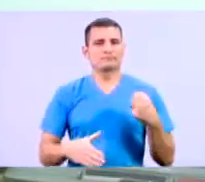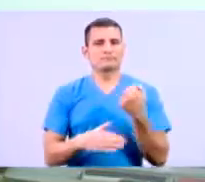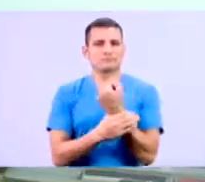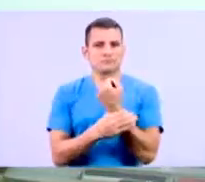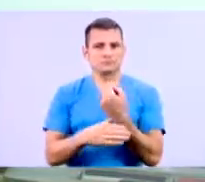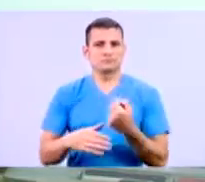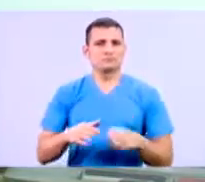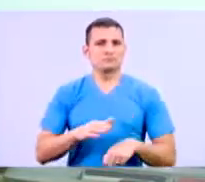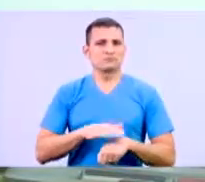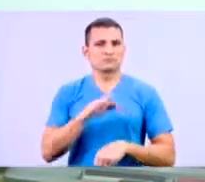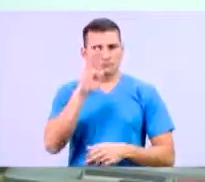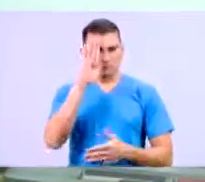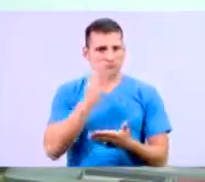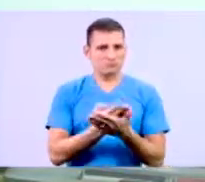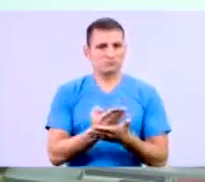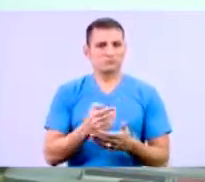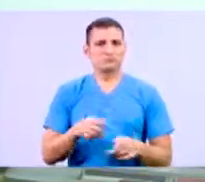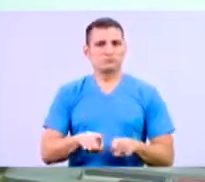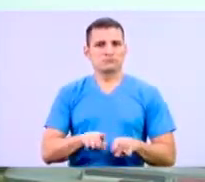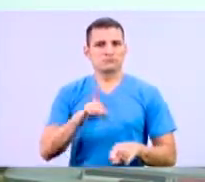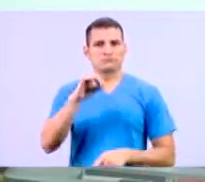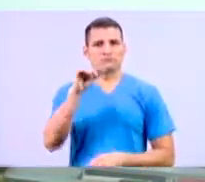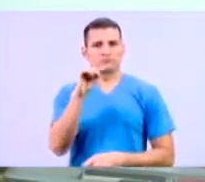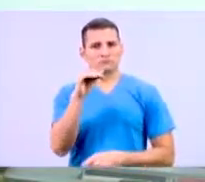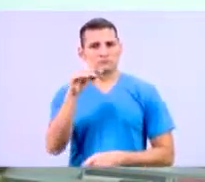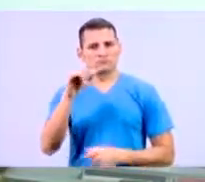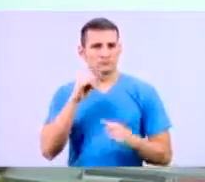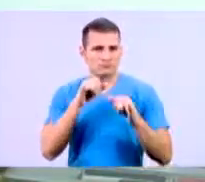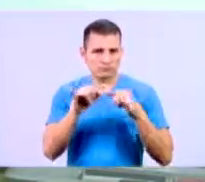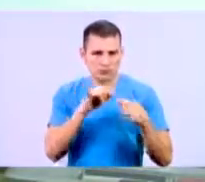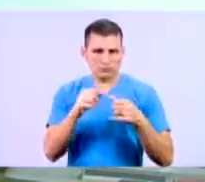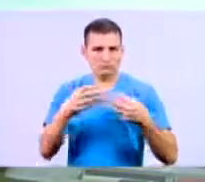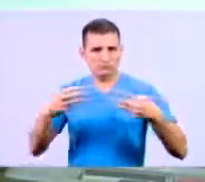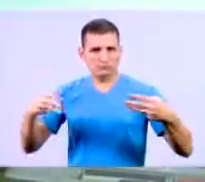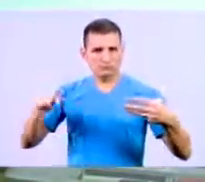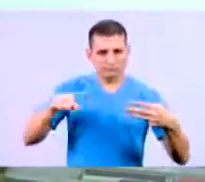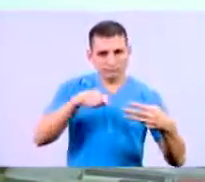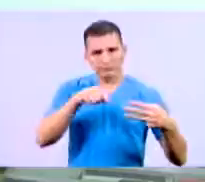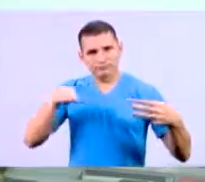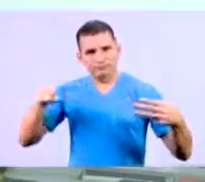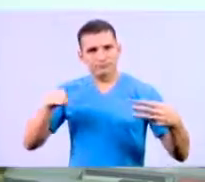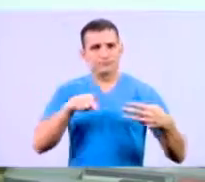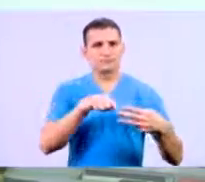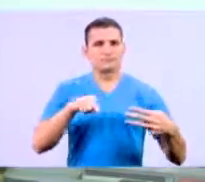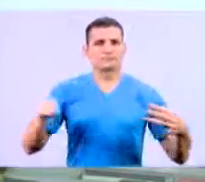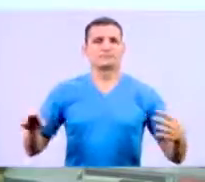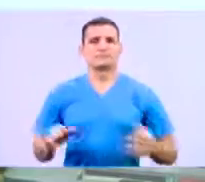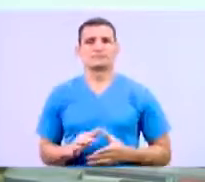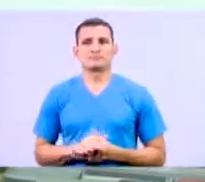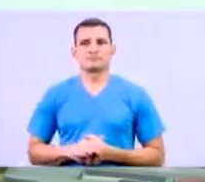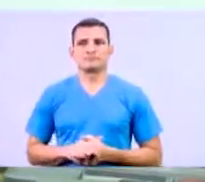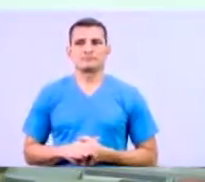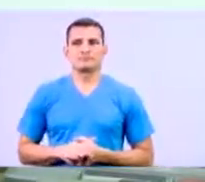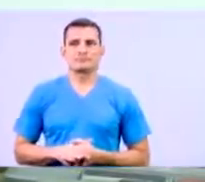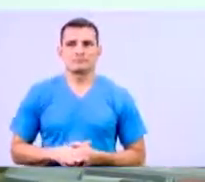tendo mais confiabilidade nesses dados trafegados, ok? Bom, mas vamos continuar.